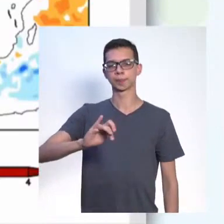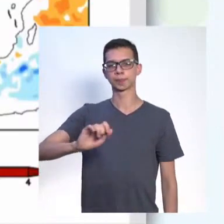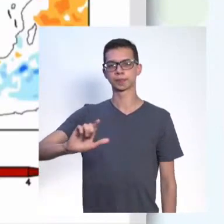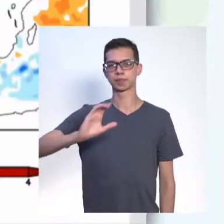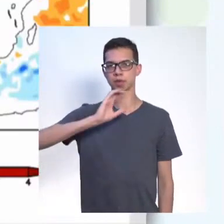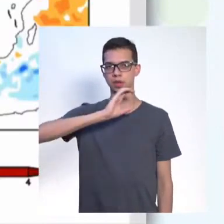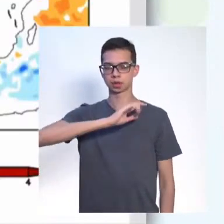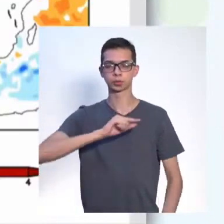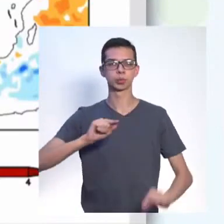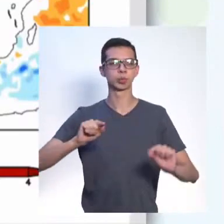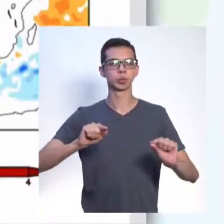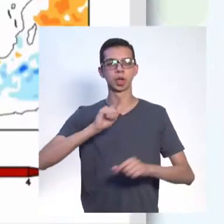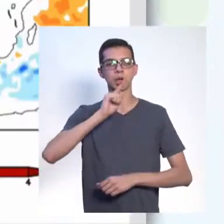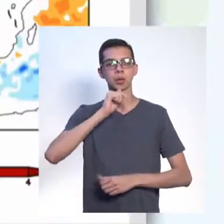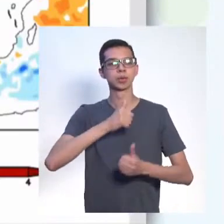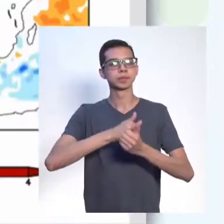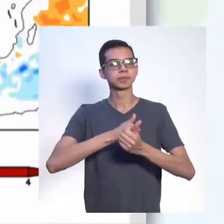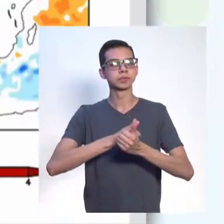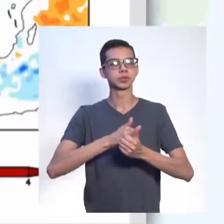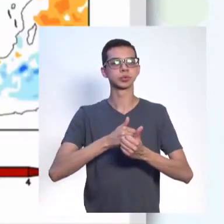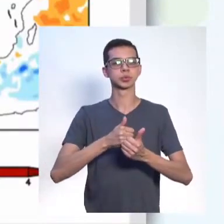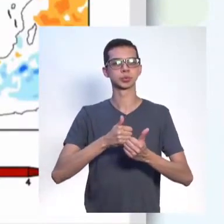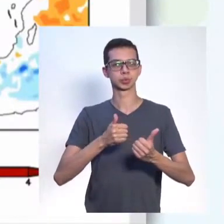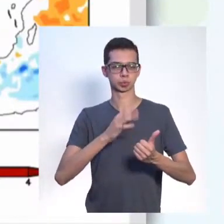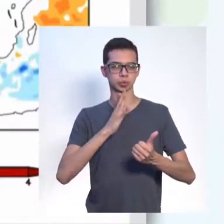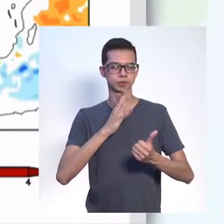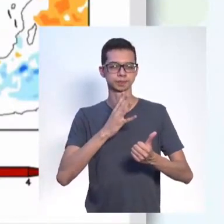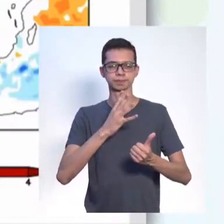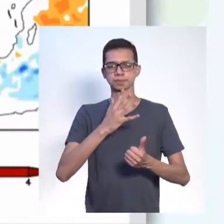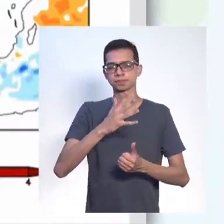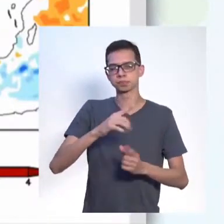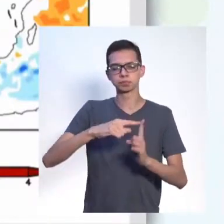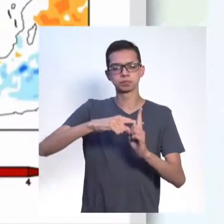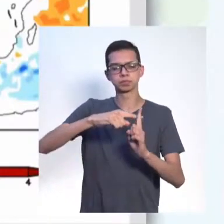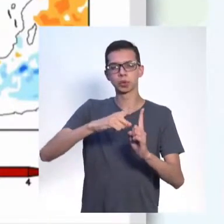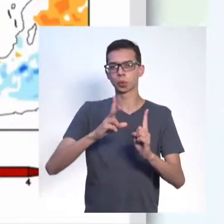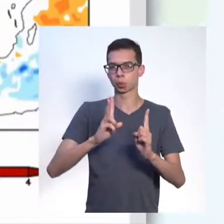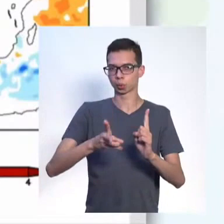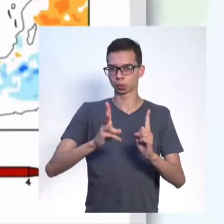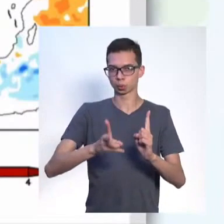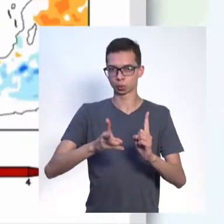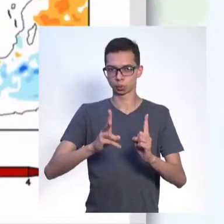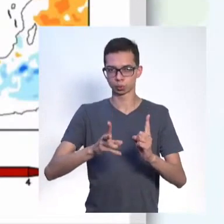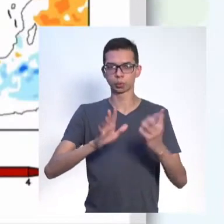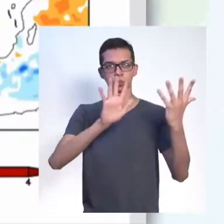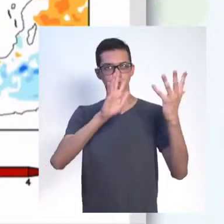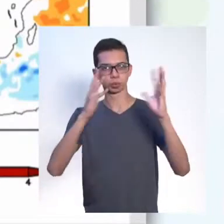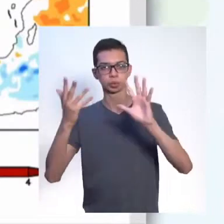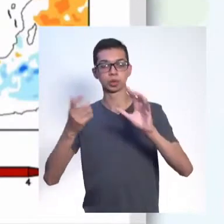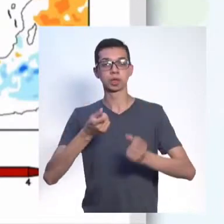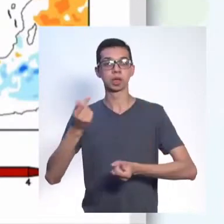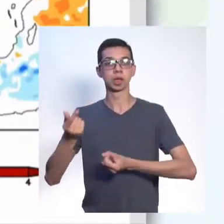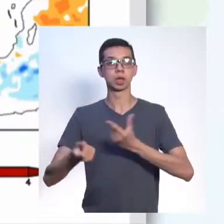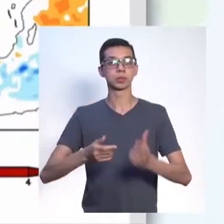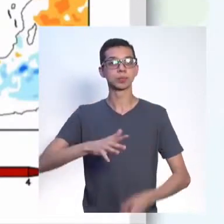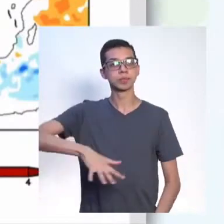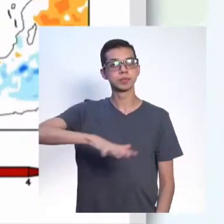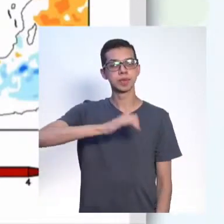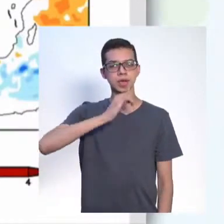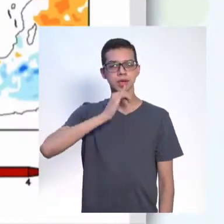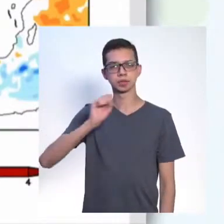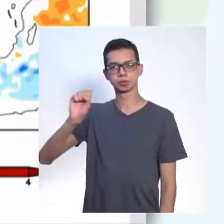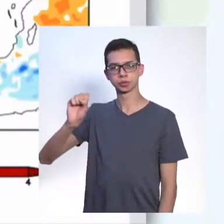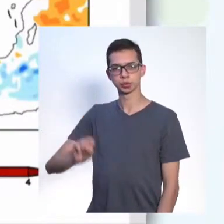permaneceram próximas à climatologia, indicando uma condição de neutralidade, enquanto que algumas áreas, algum setor mais ao sul